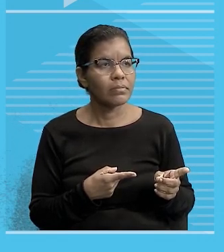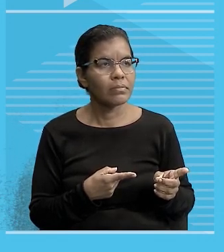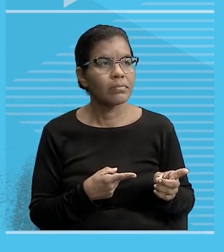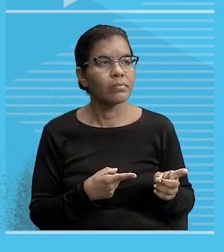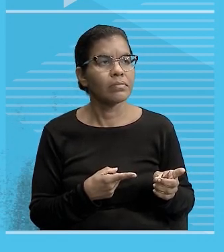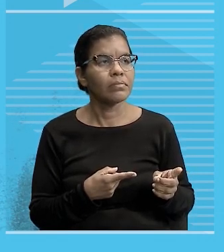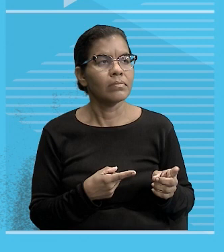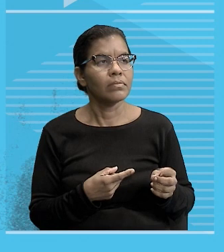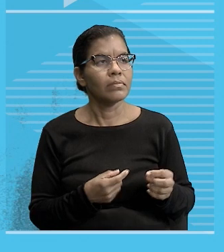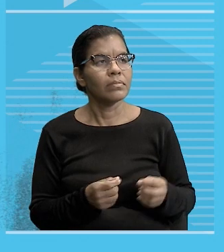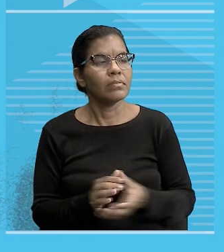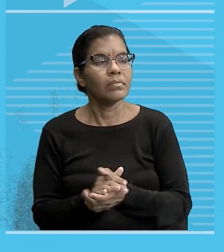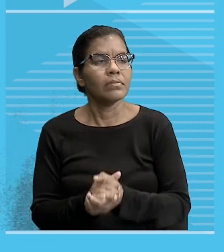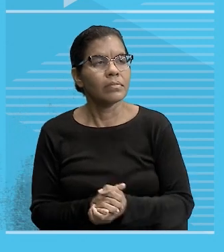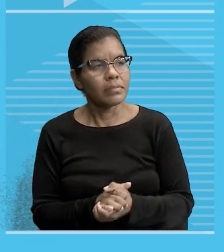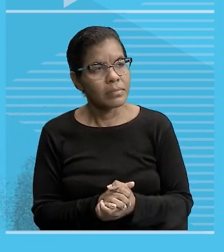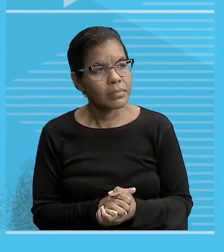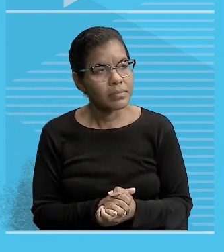autodisciplina